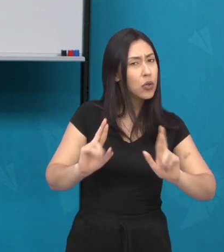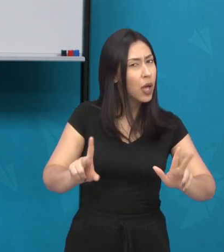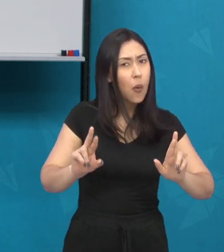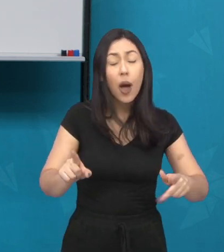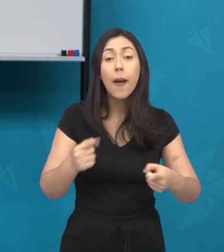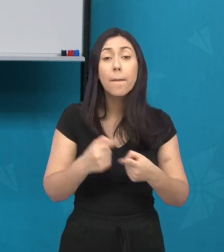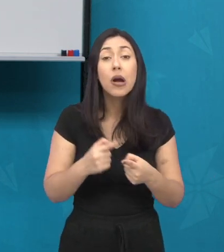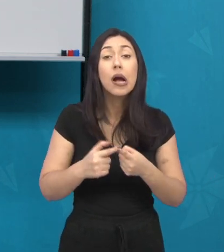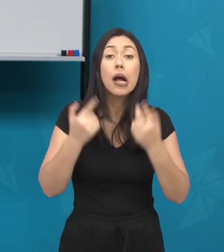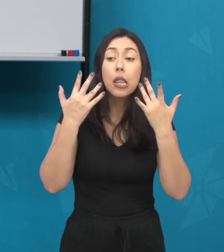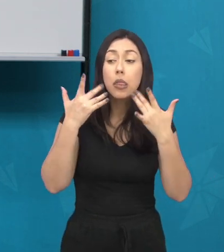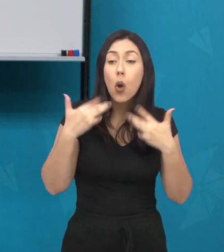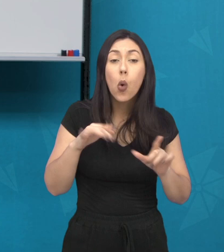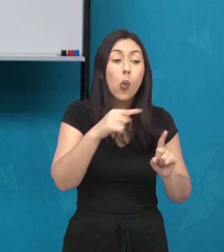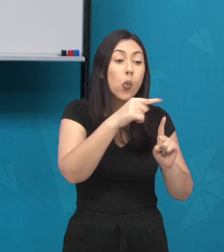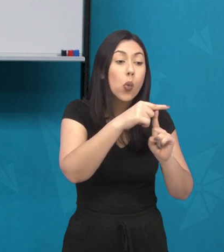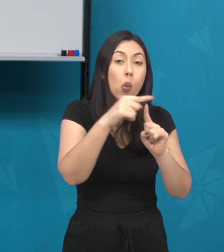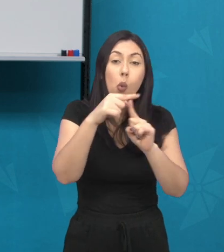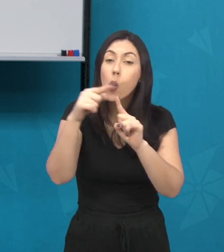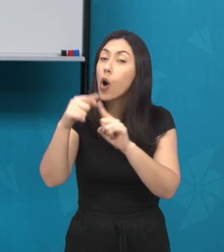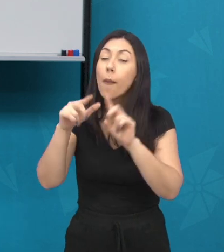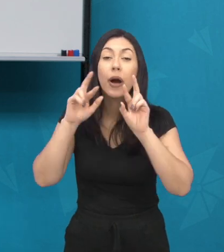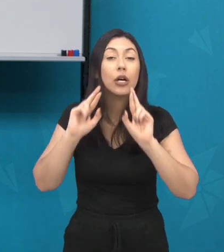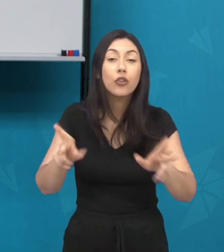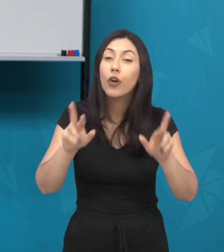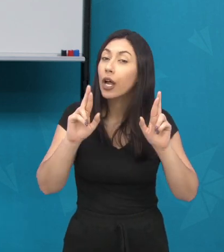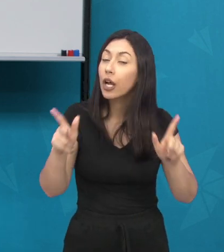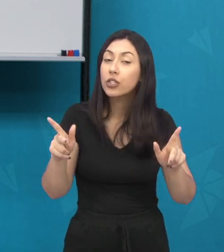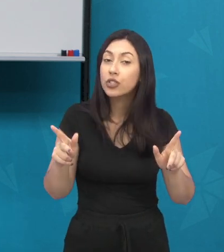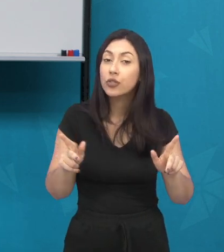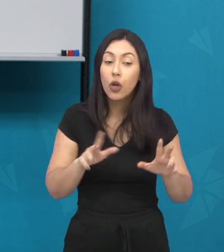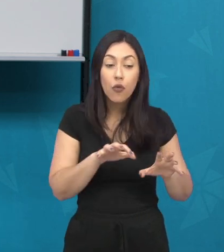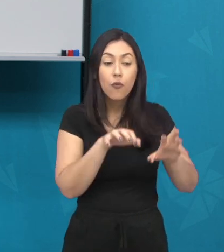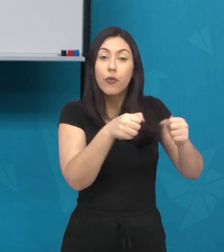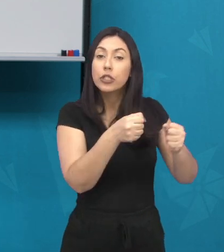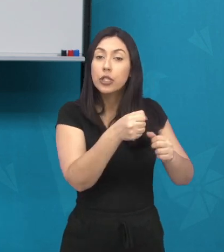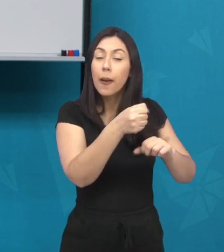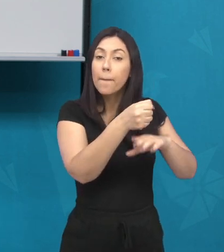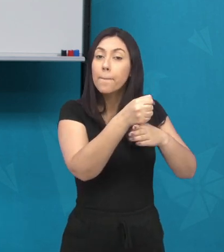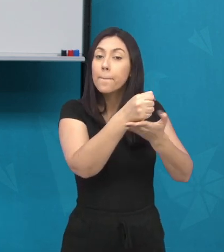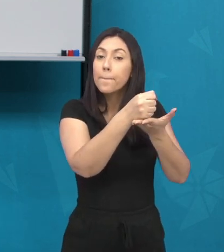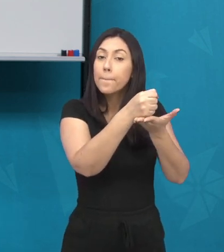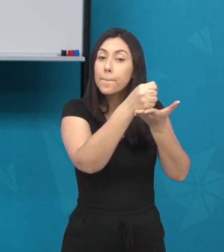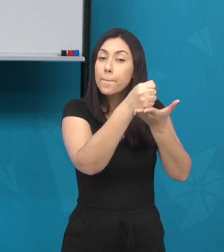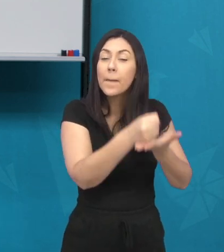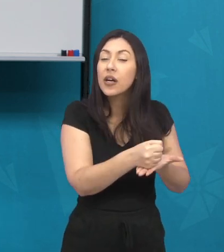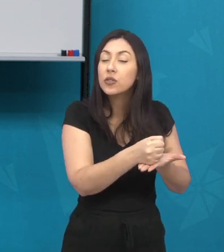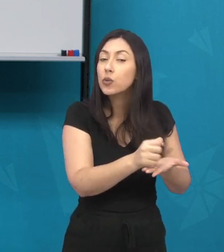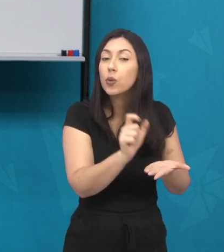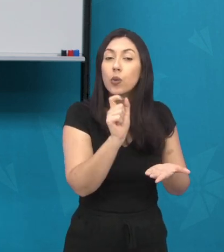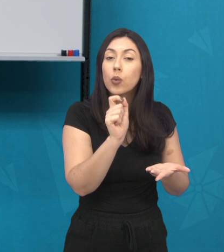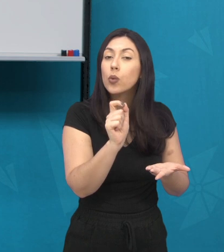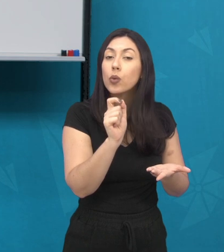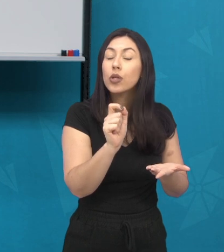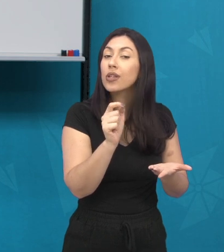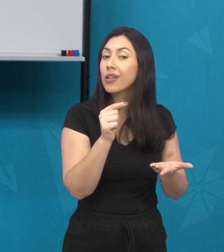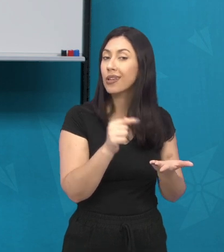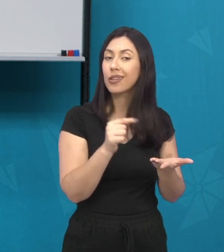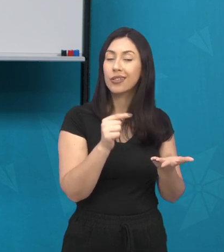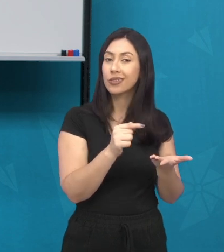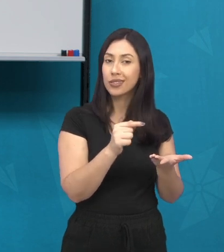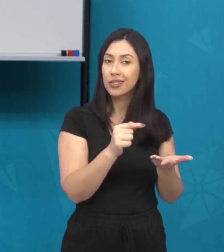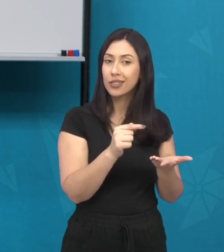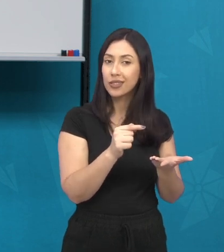natureza galera a força tem que ser de mesma natureza o peso é uma força de qual natureza lembra o peso é